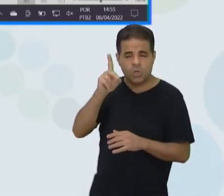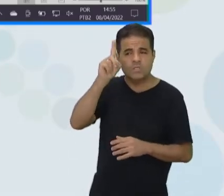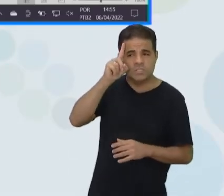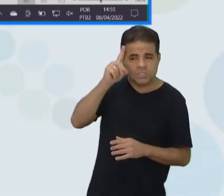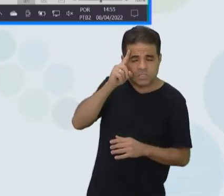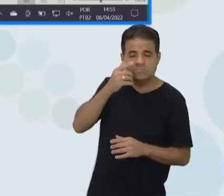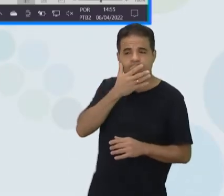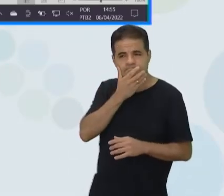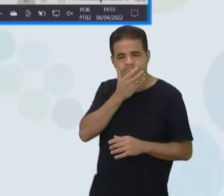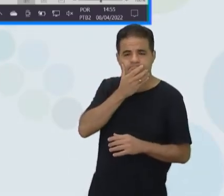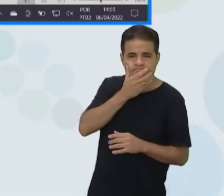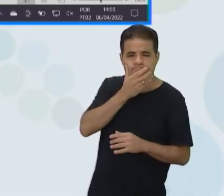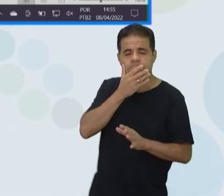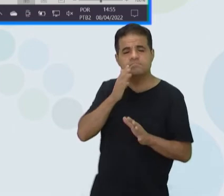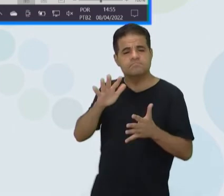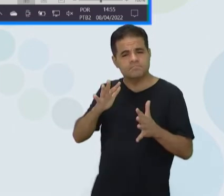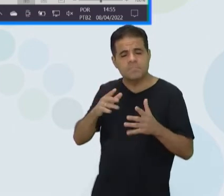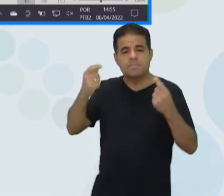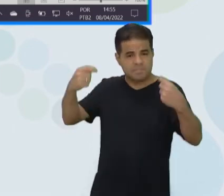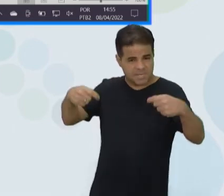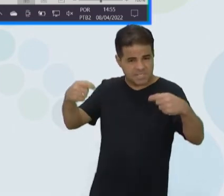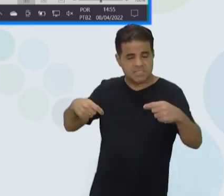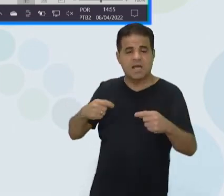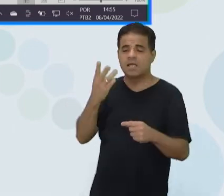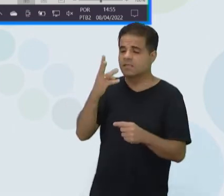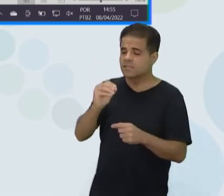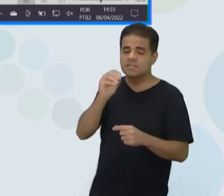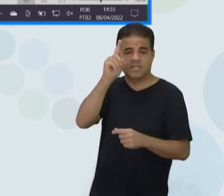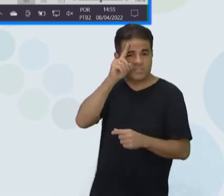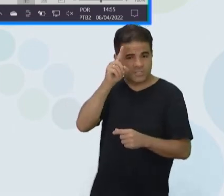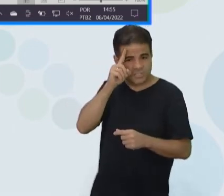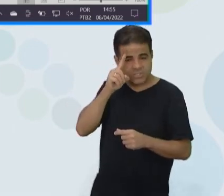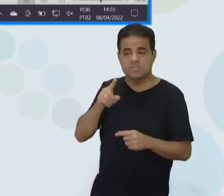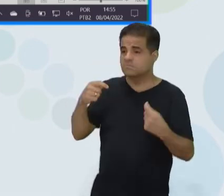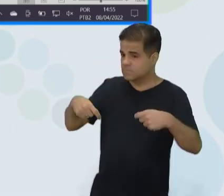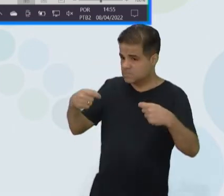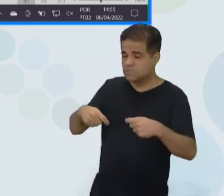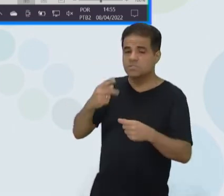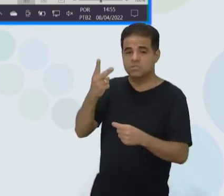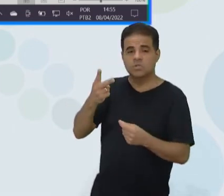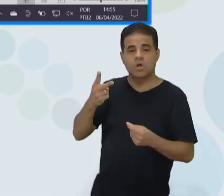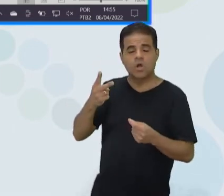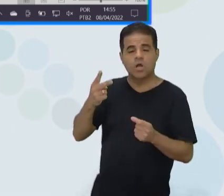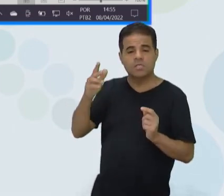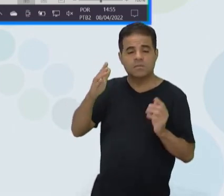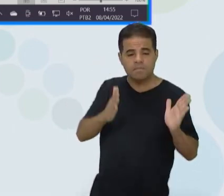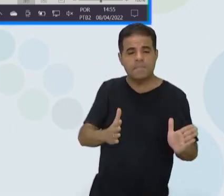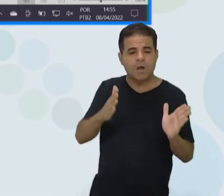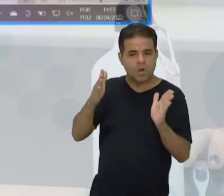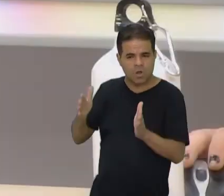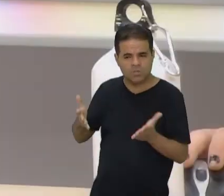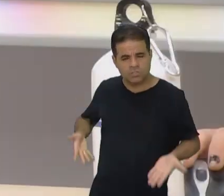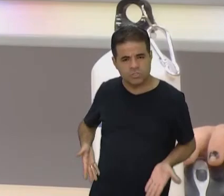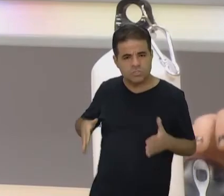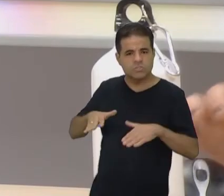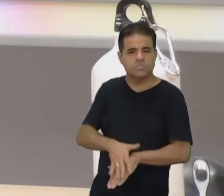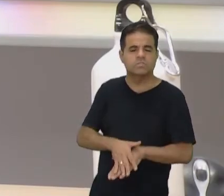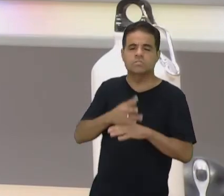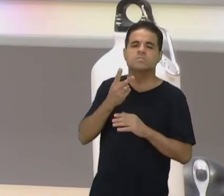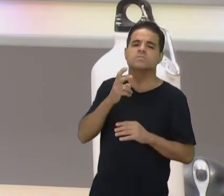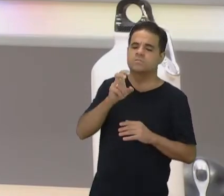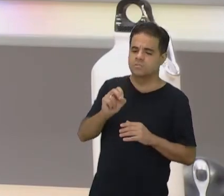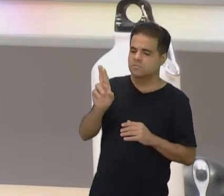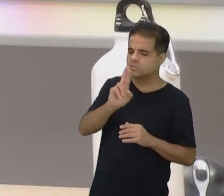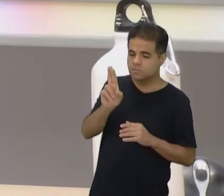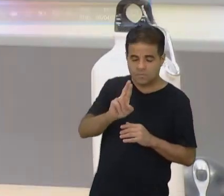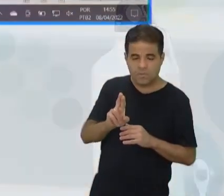dias. Tá, mas aí então ela precisaria para 30 dias, ela precisaria pelo menos de uns 2 pacotes daquele. Então pode colocar aí uns